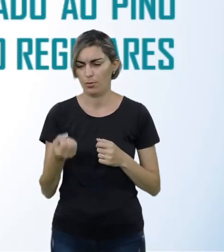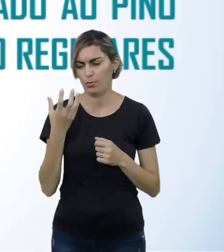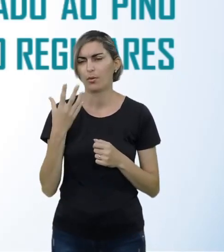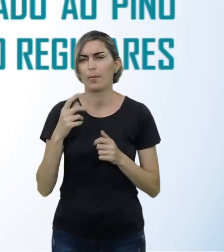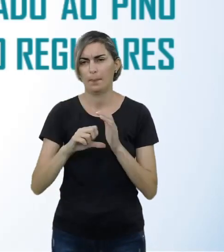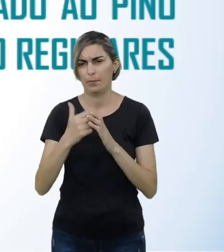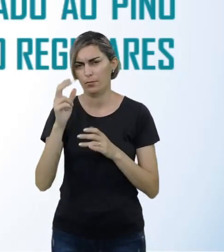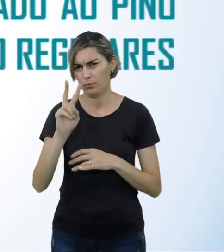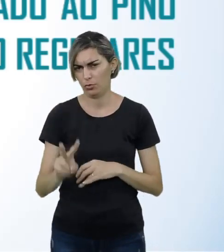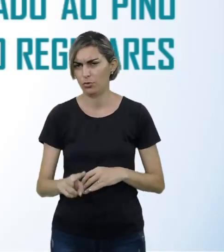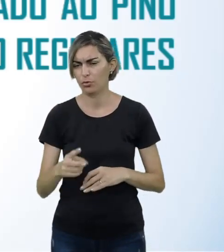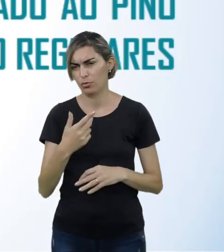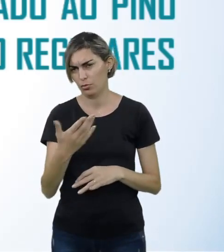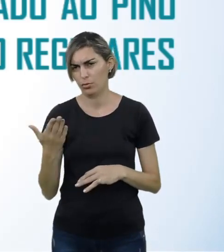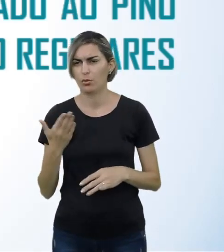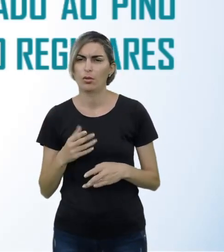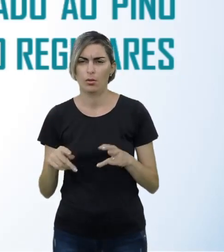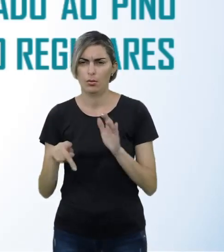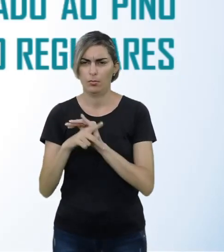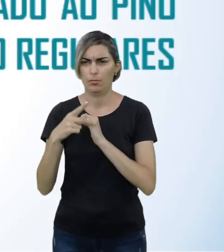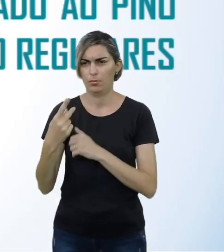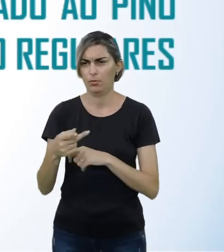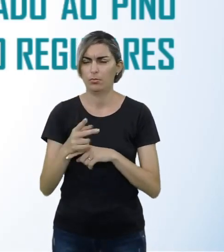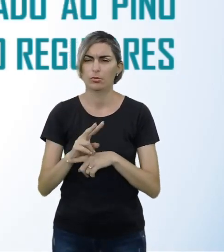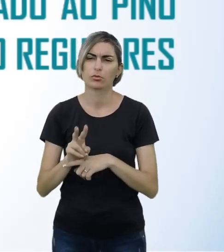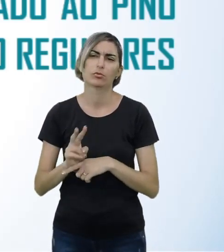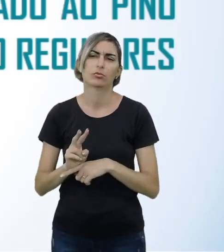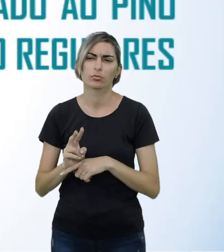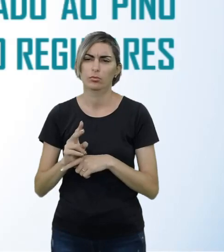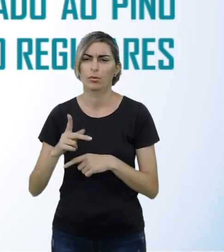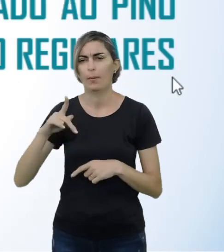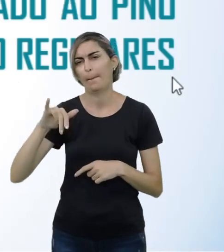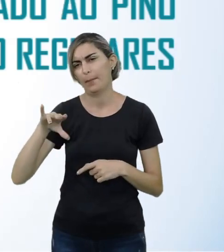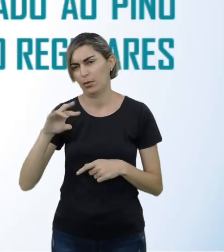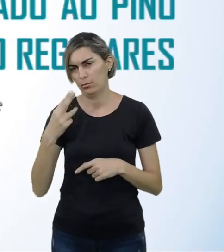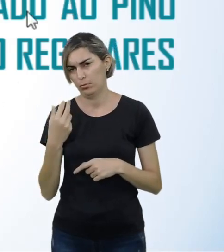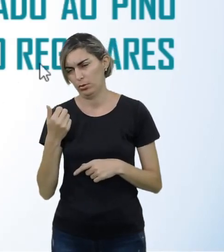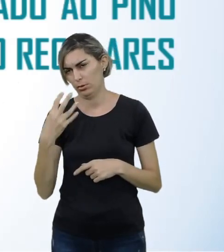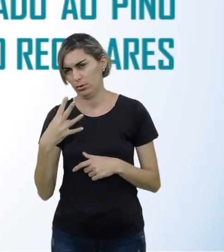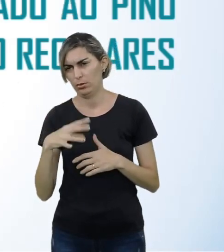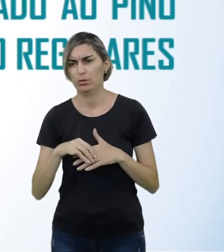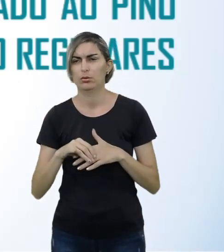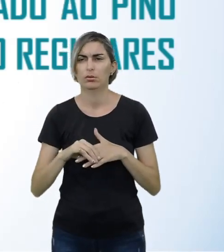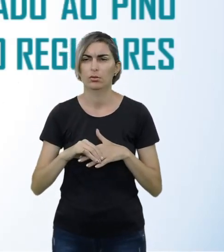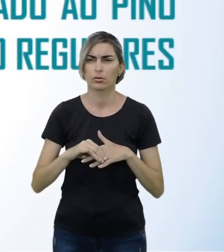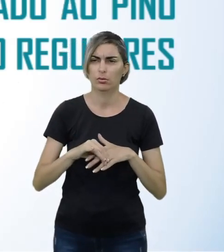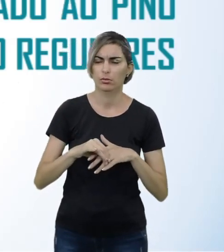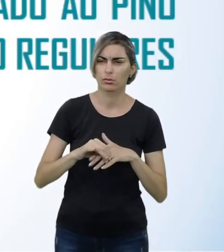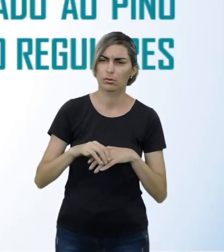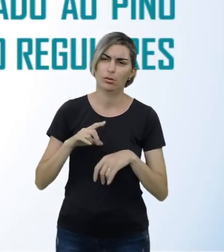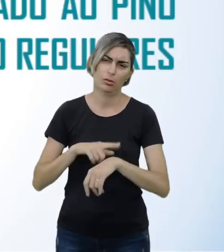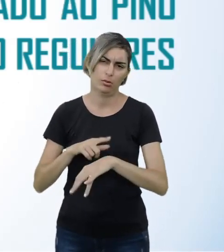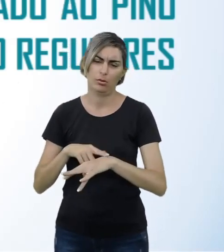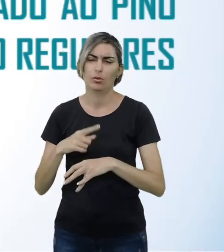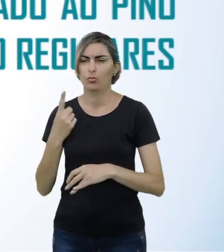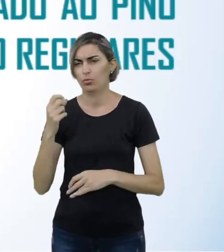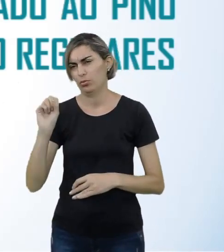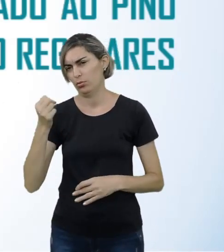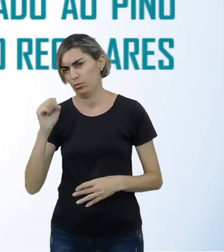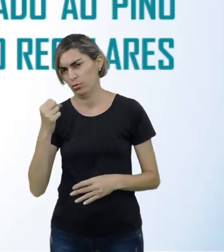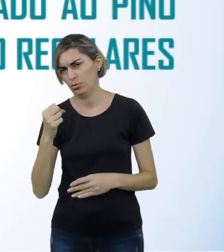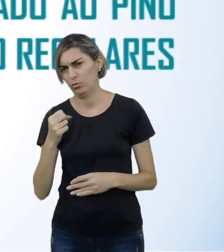Arduino a primeira vez, ele já vem com esse Sketch que é feito para piscar o LED conectado ao pino 13. Em intervalo de tempo regulares, então geralmente 1